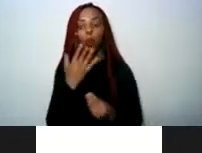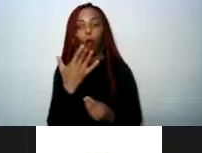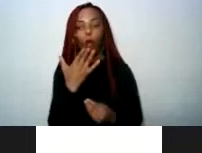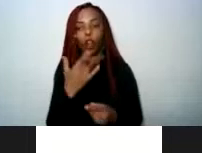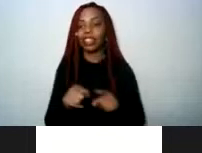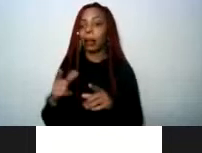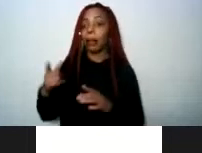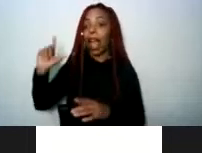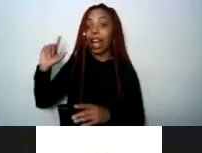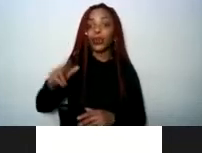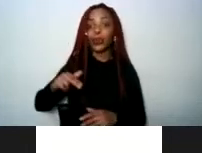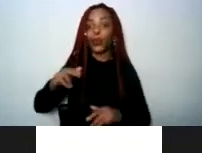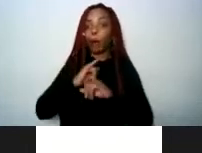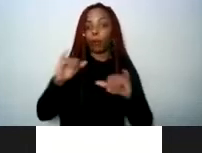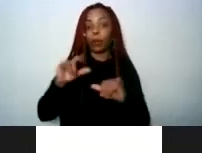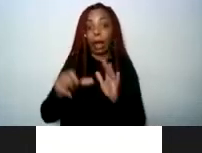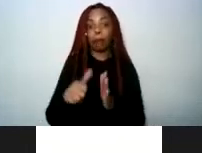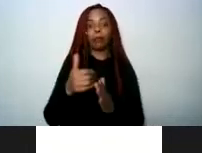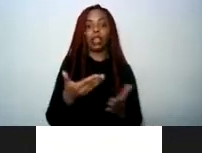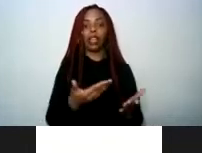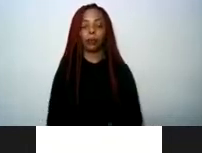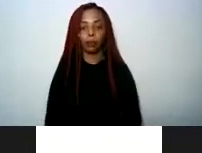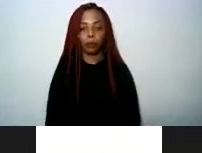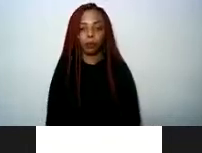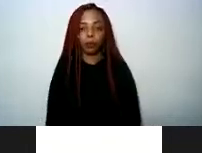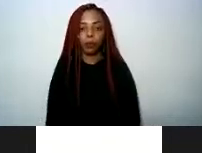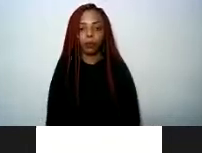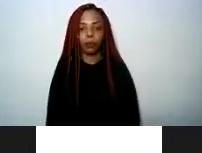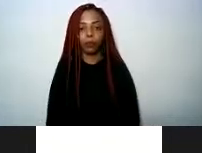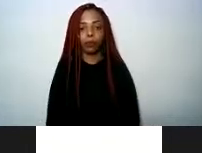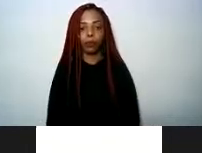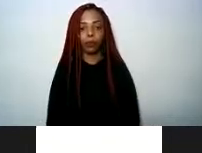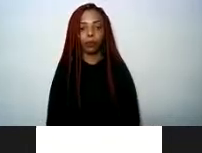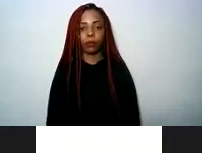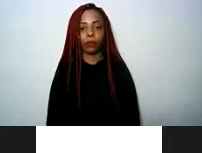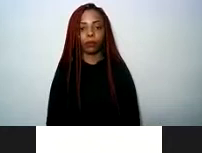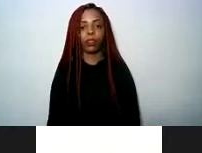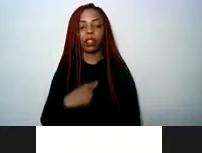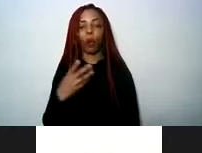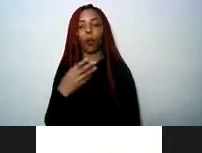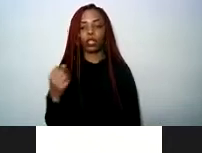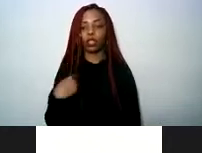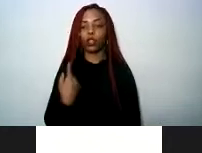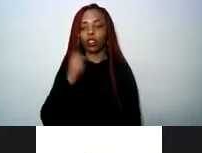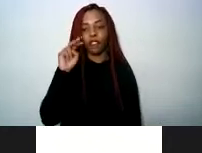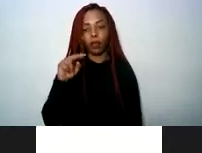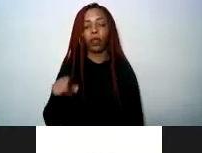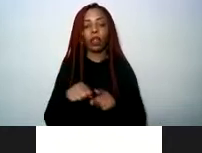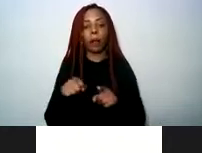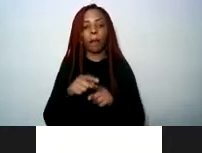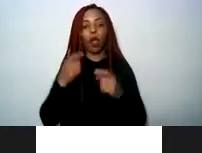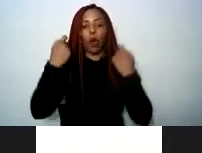publicada é super inédita tem os quatro santos que a gente viu agora o cordeiro sobre o monte e